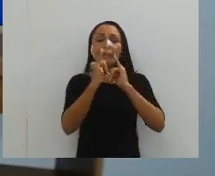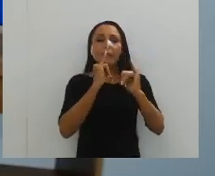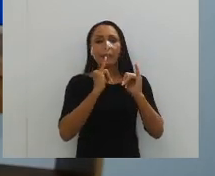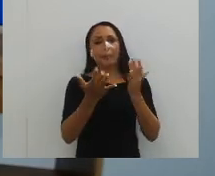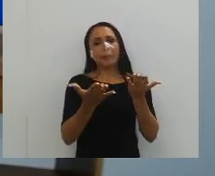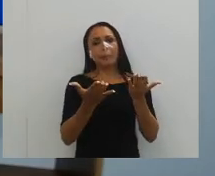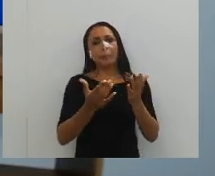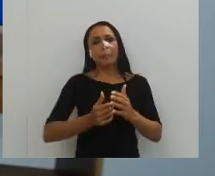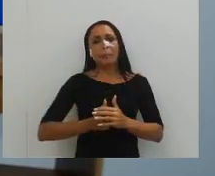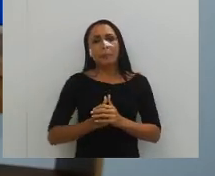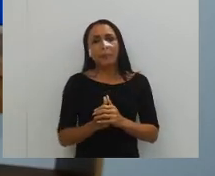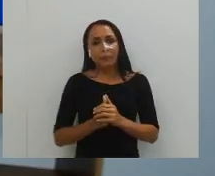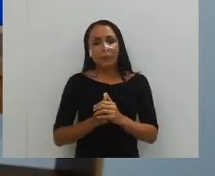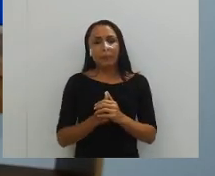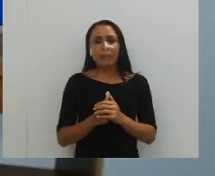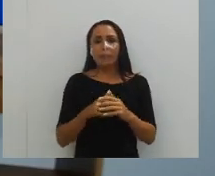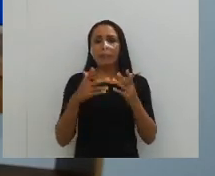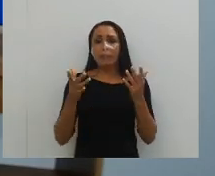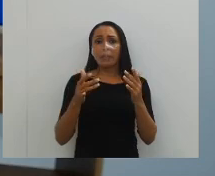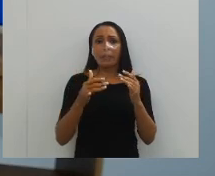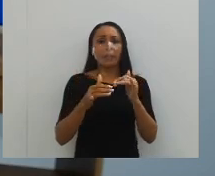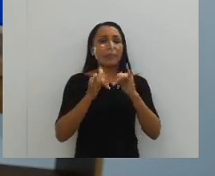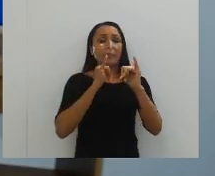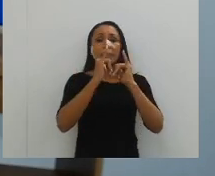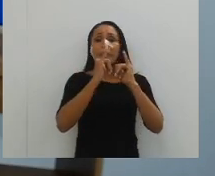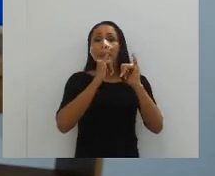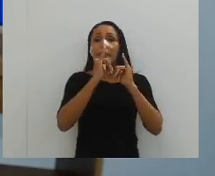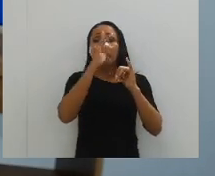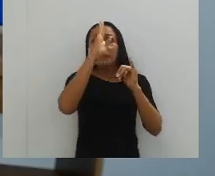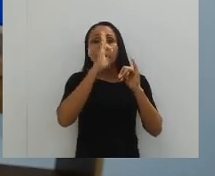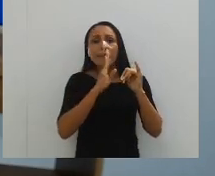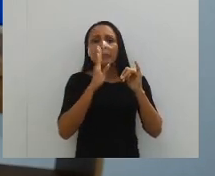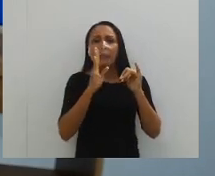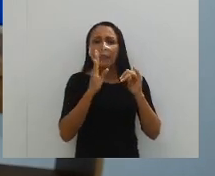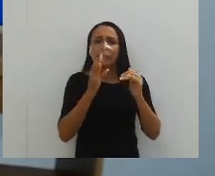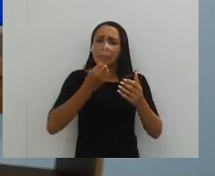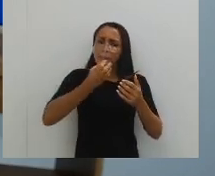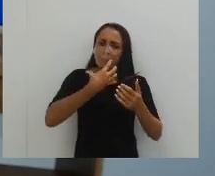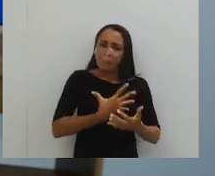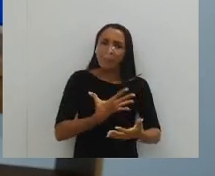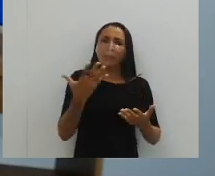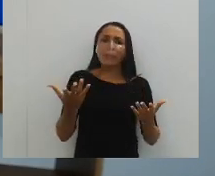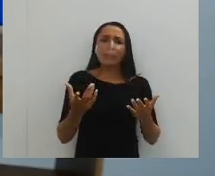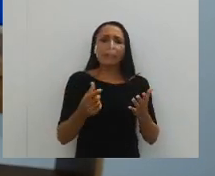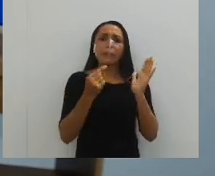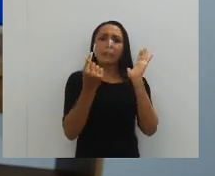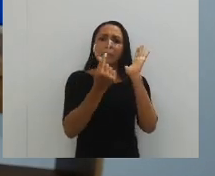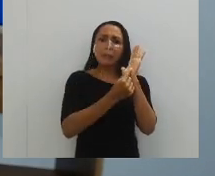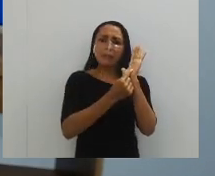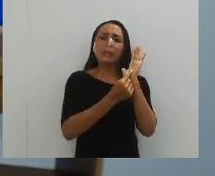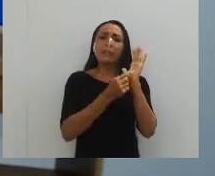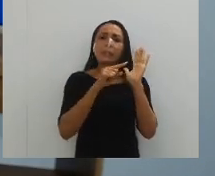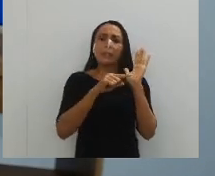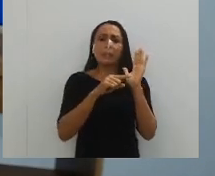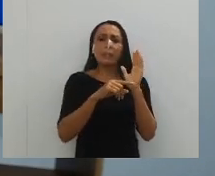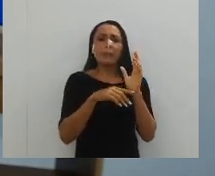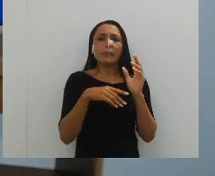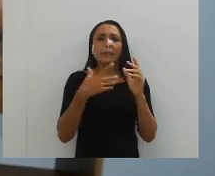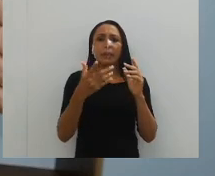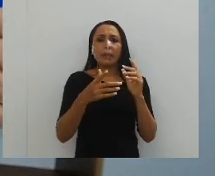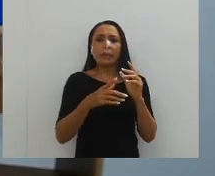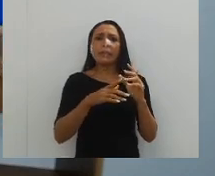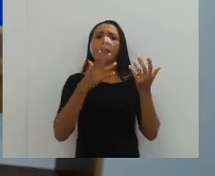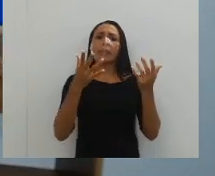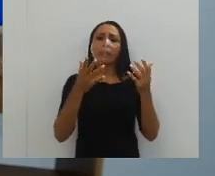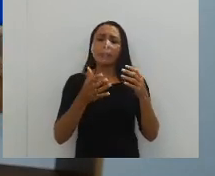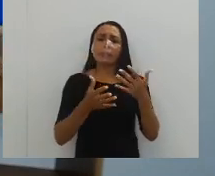não vai gastar a tua internet mais para acompanhar aqui o EducaPE, beleza? Tudo vai estar via o aplicativo. Entrou no aplicativo, ele roda